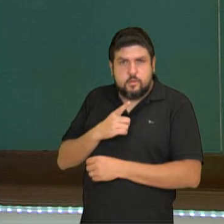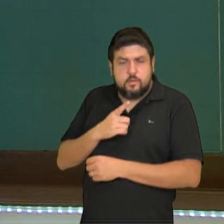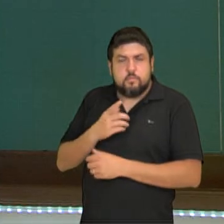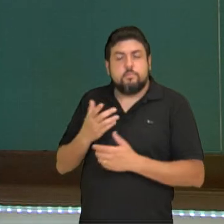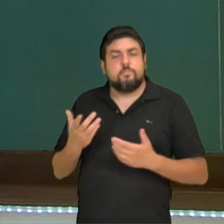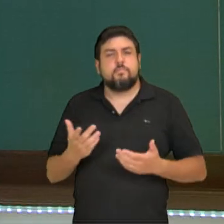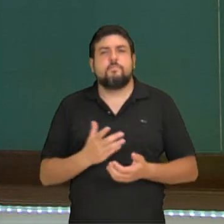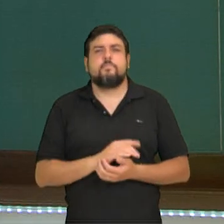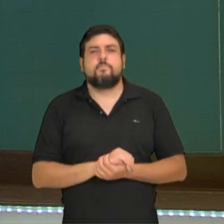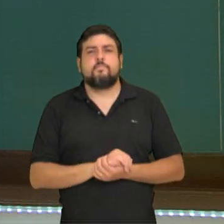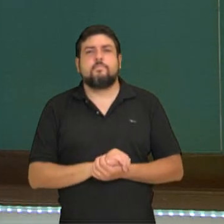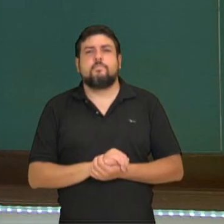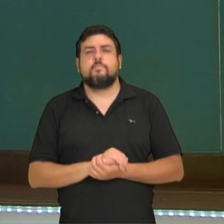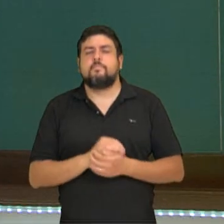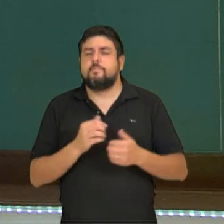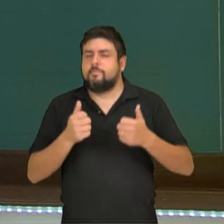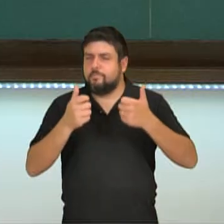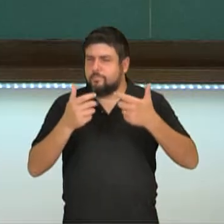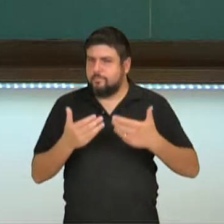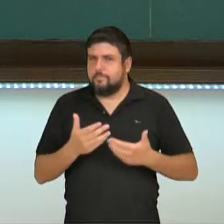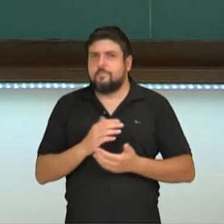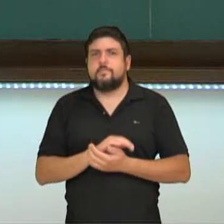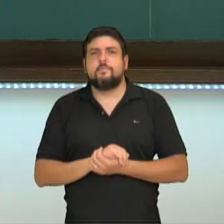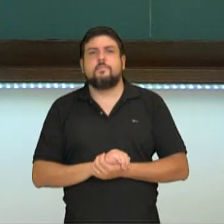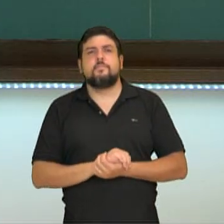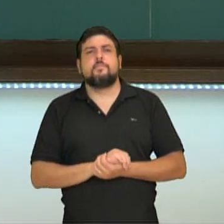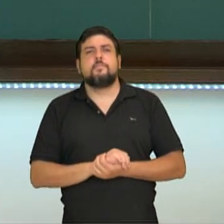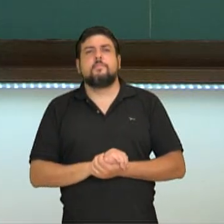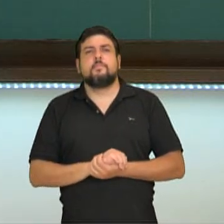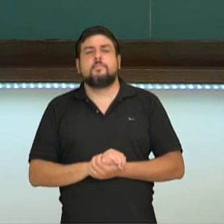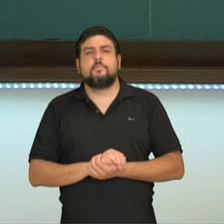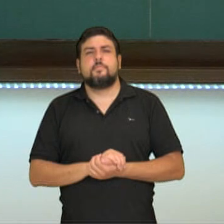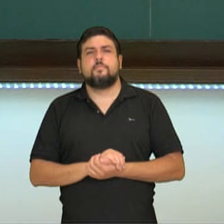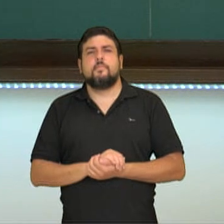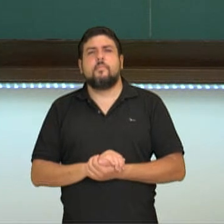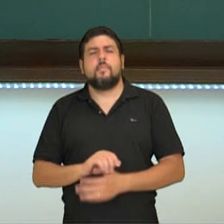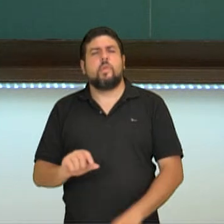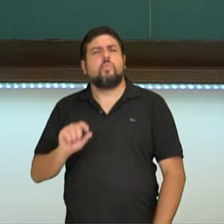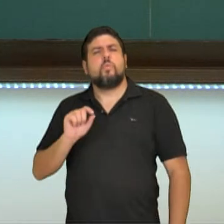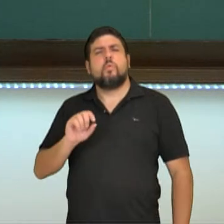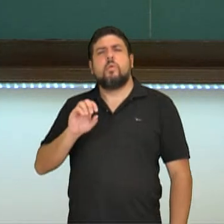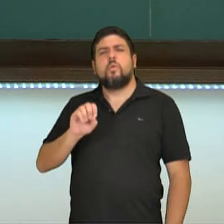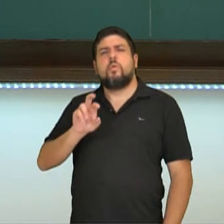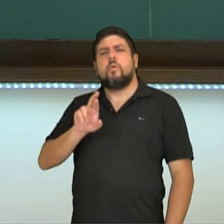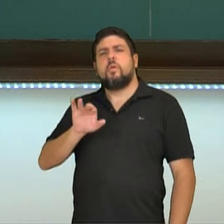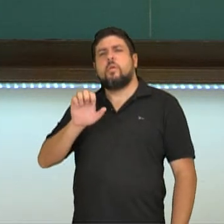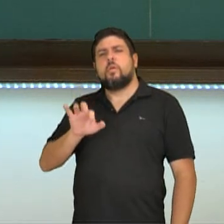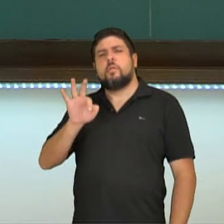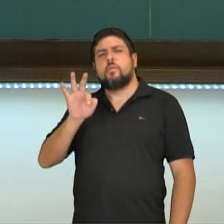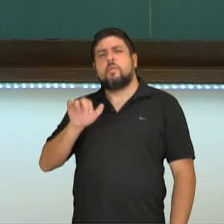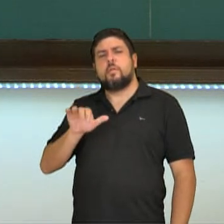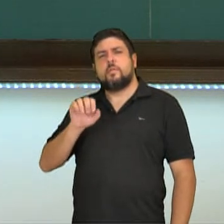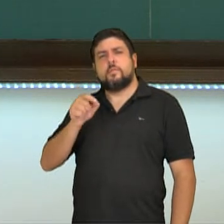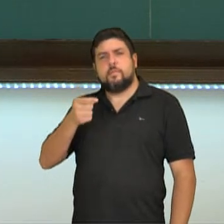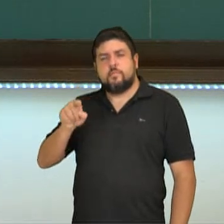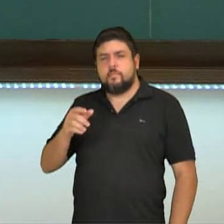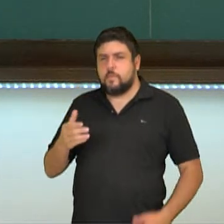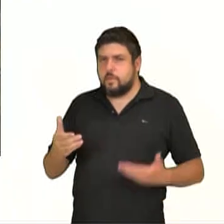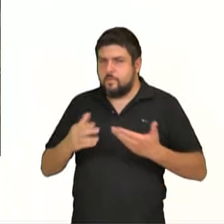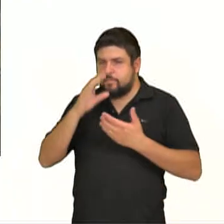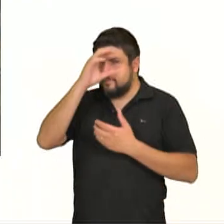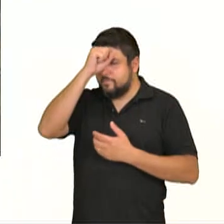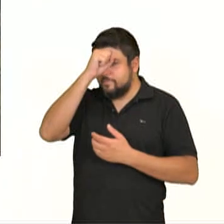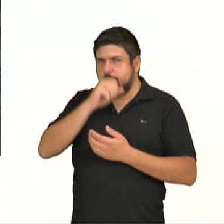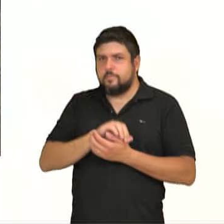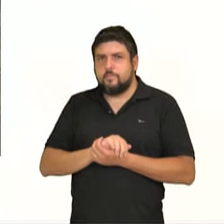citar? Então vamos falar um pouquinho sobre isso. Então o que é a orientação? Então, para quem não sabe o que é, vamos aprender agora.